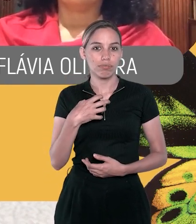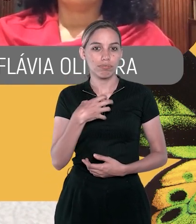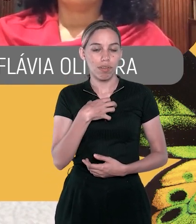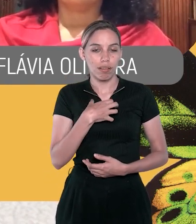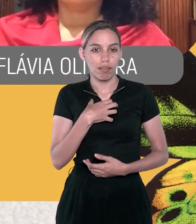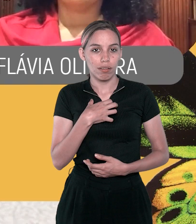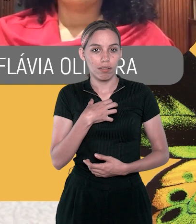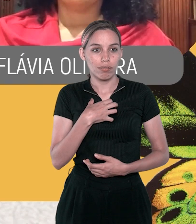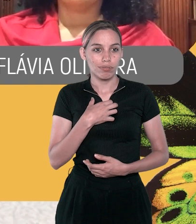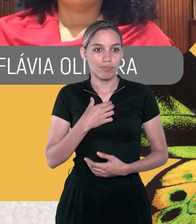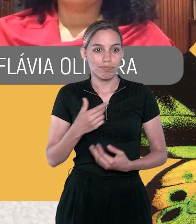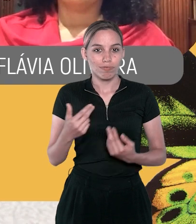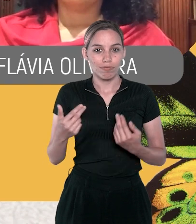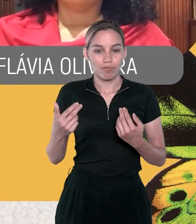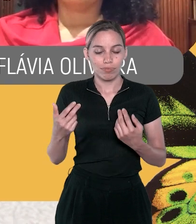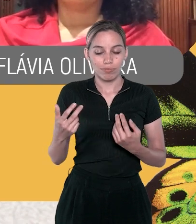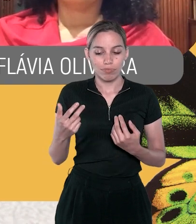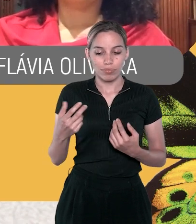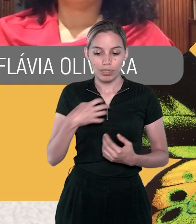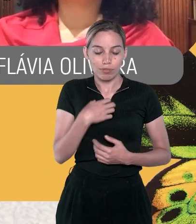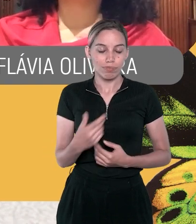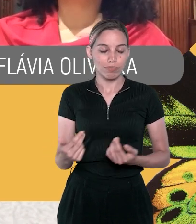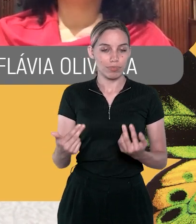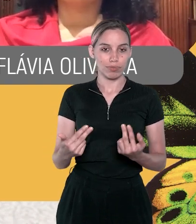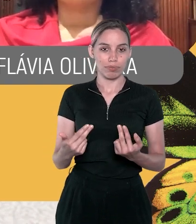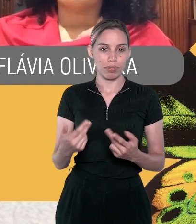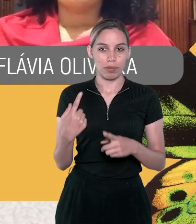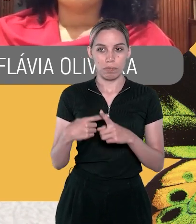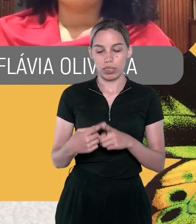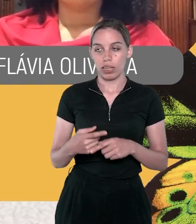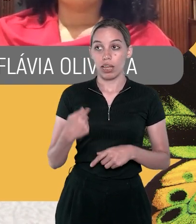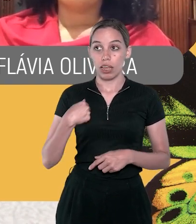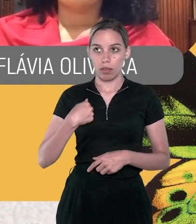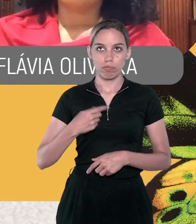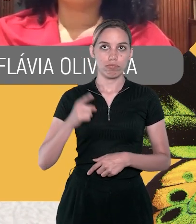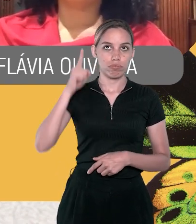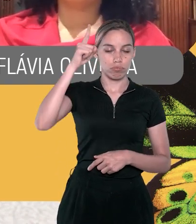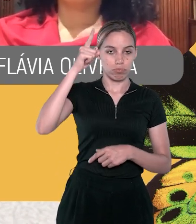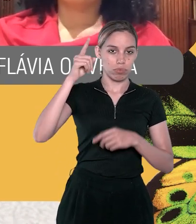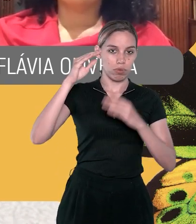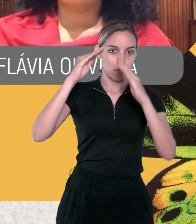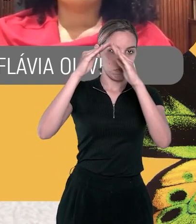Unidos, que é onde você também tem o mesmo tipo de